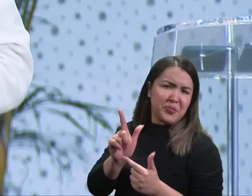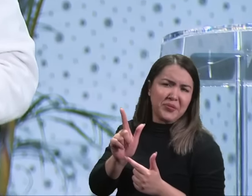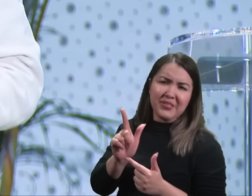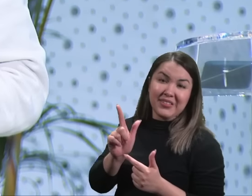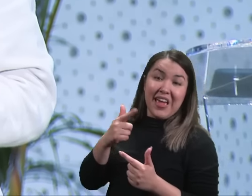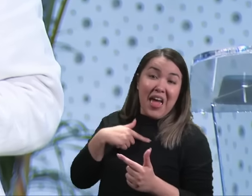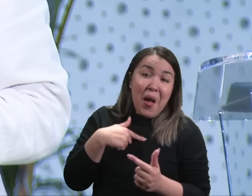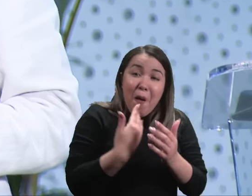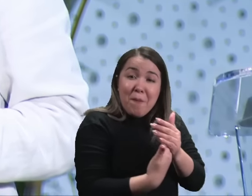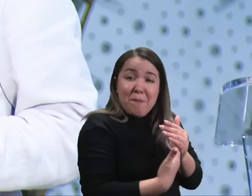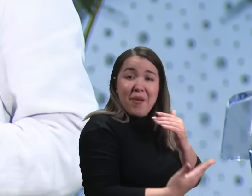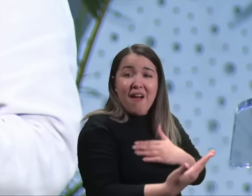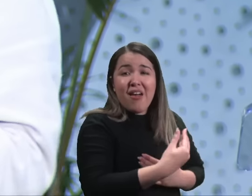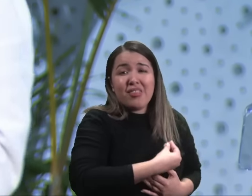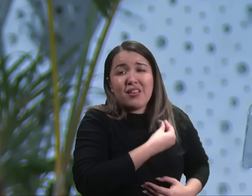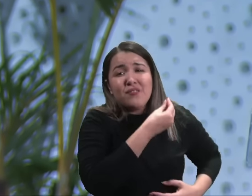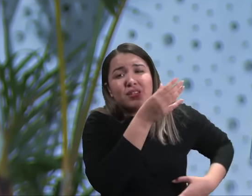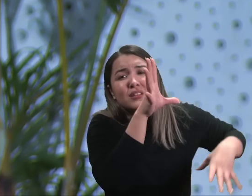na